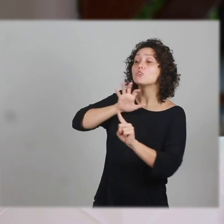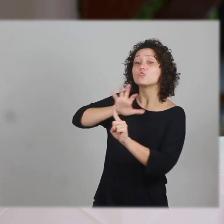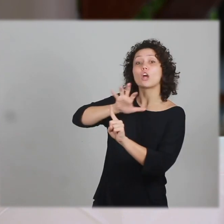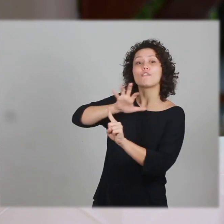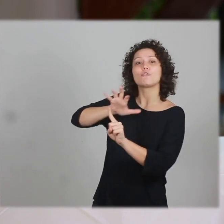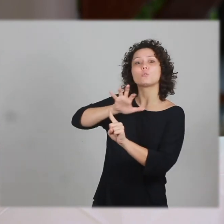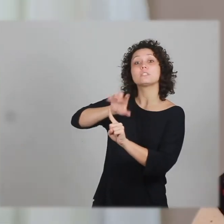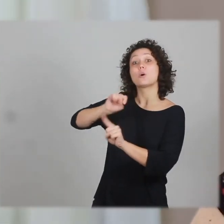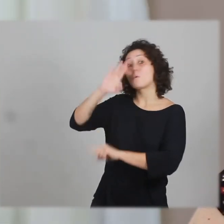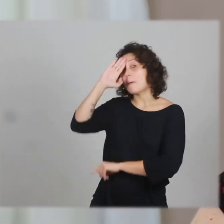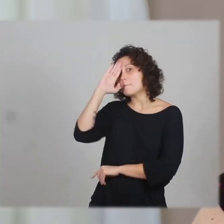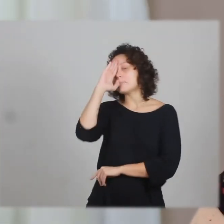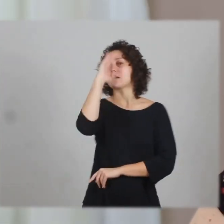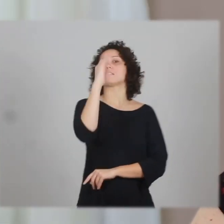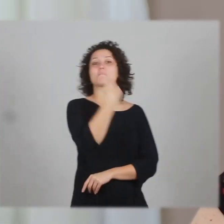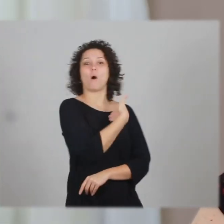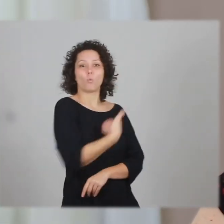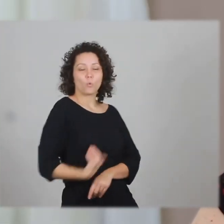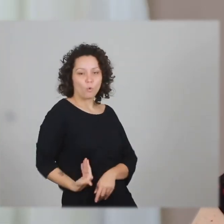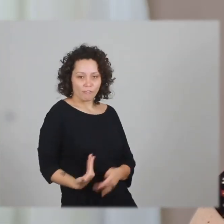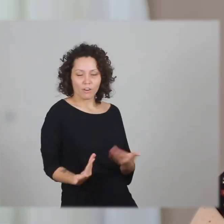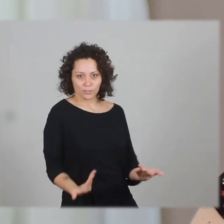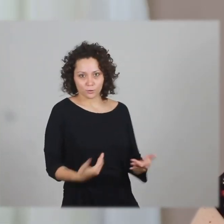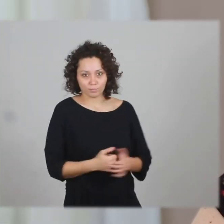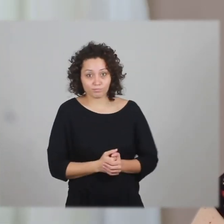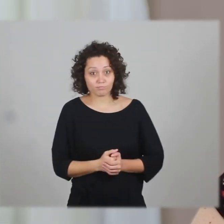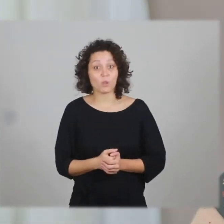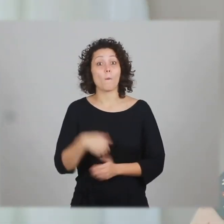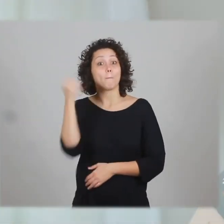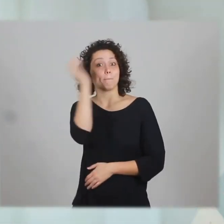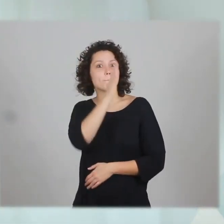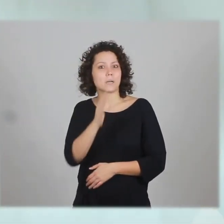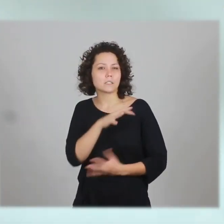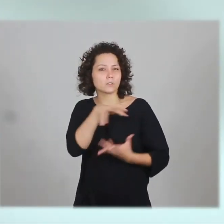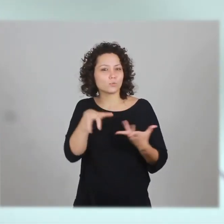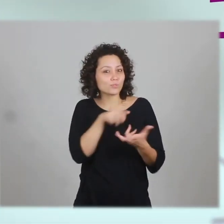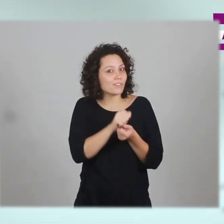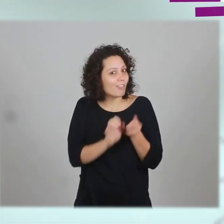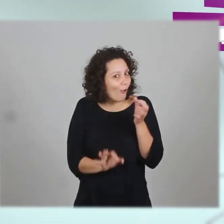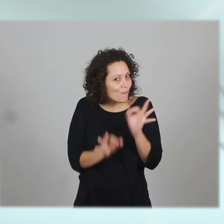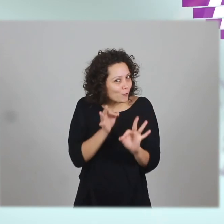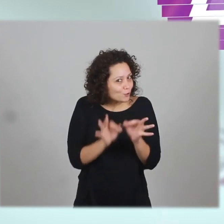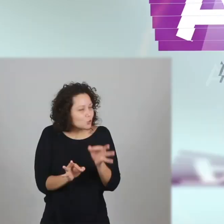e justo é possível. Vamos juntos? Participe! Até a próxima!